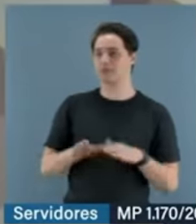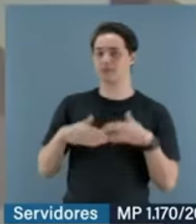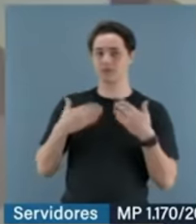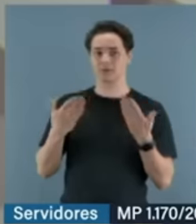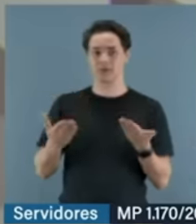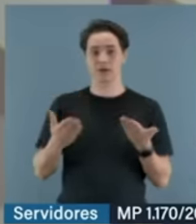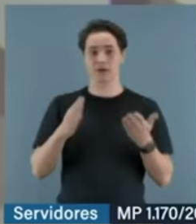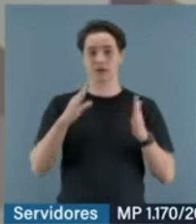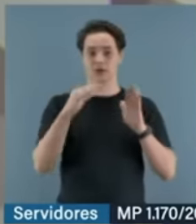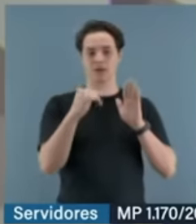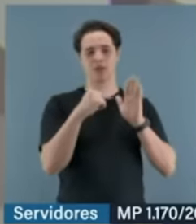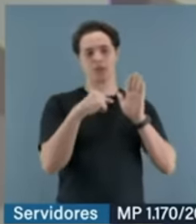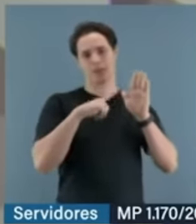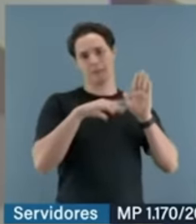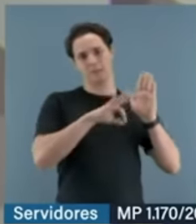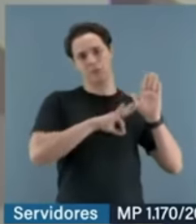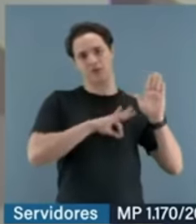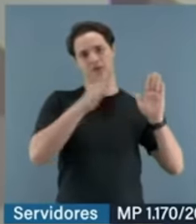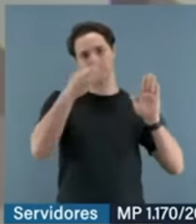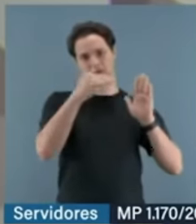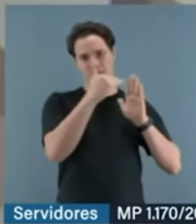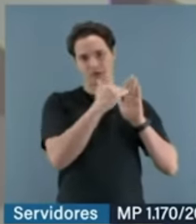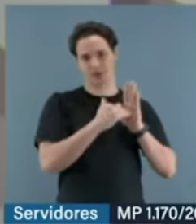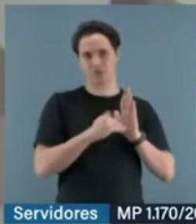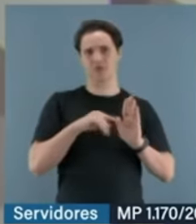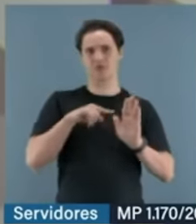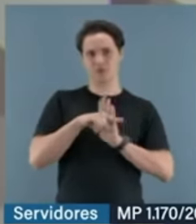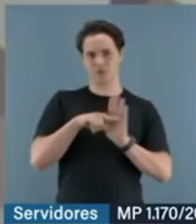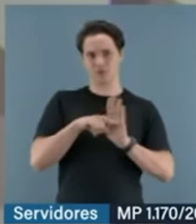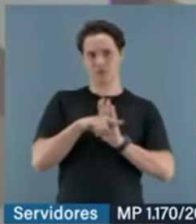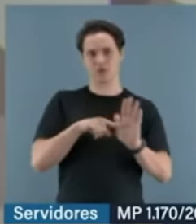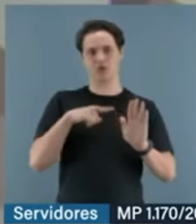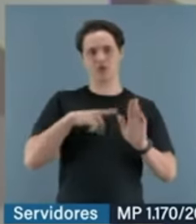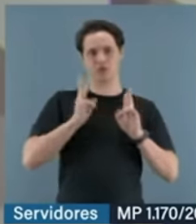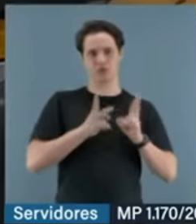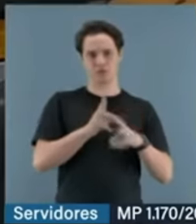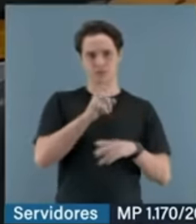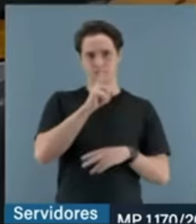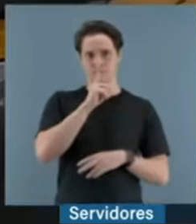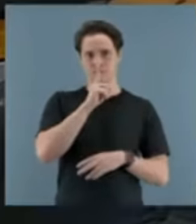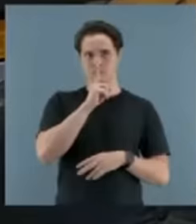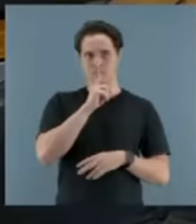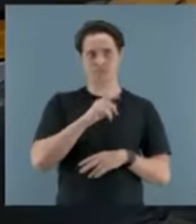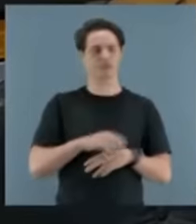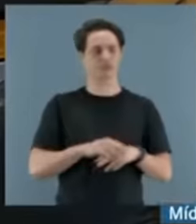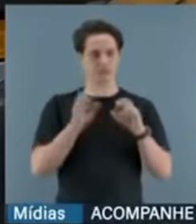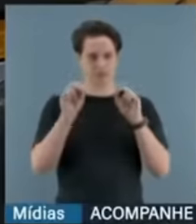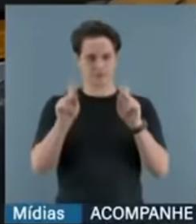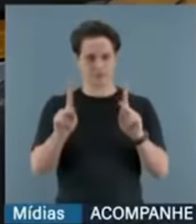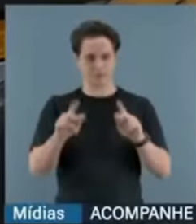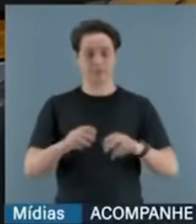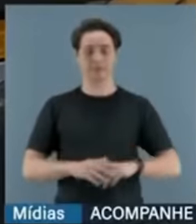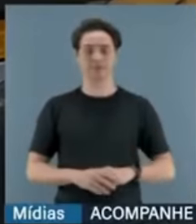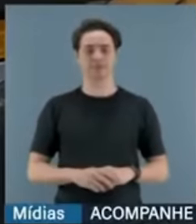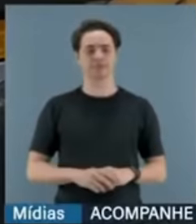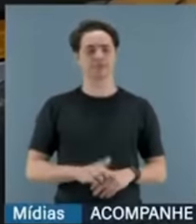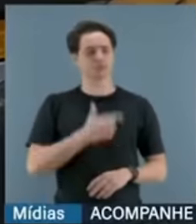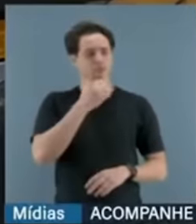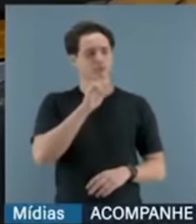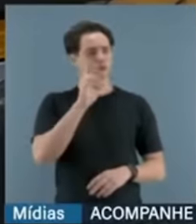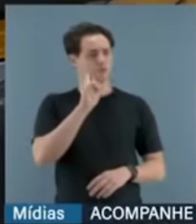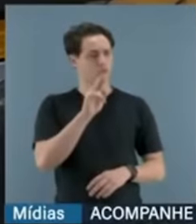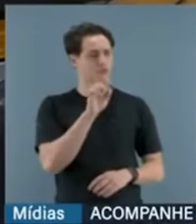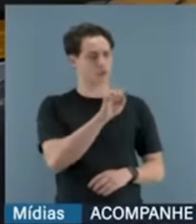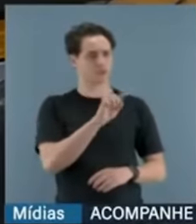nos autos da Polícia Federal, nas investigações, okay. São investigados, eu vou manter em silêncio. Ok. O senhor...